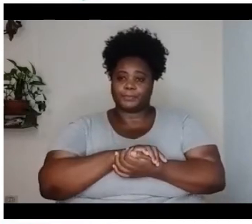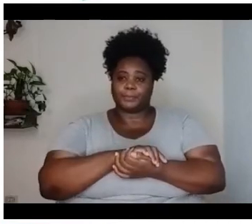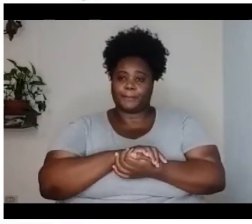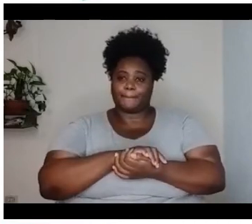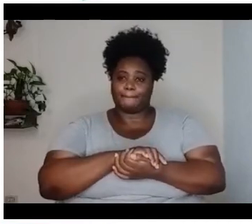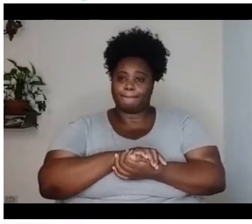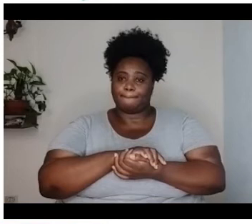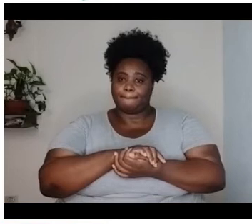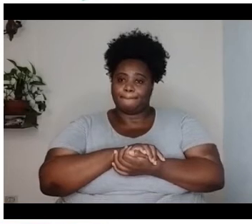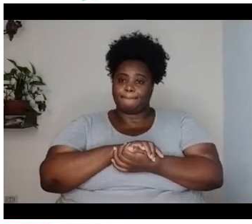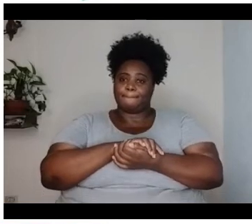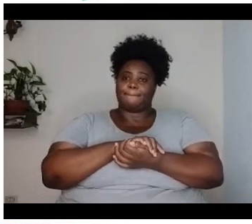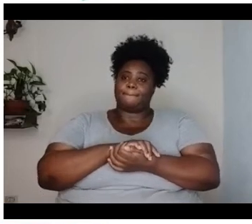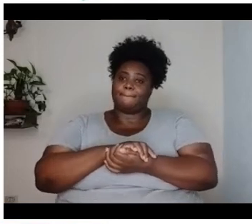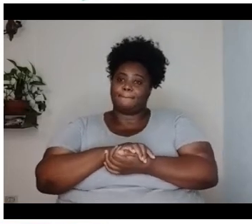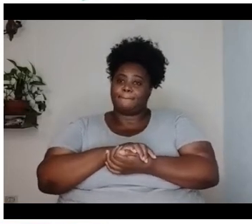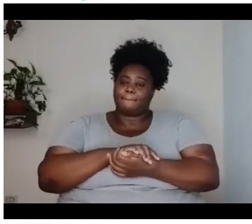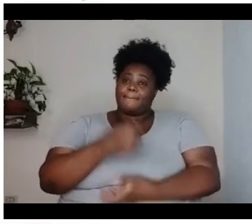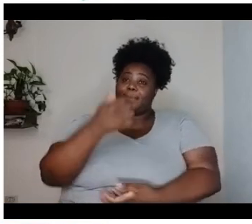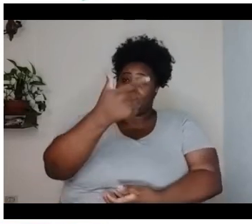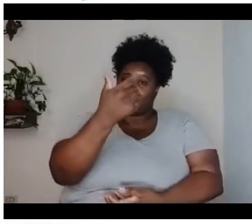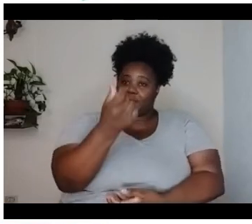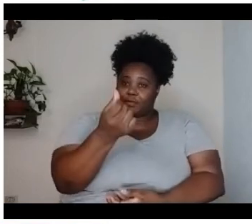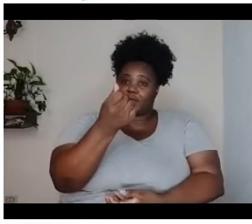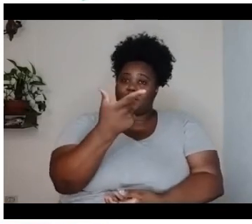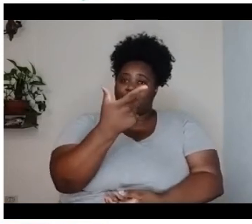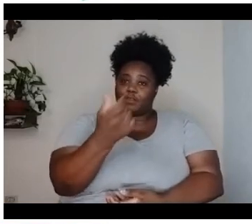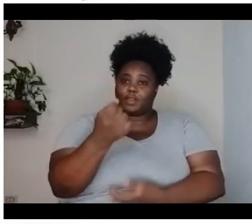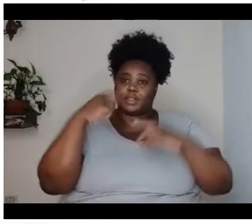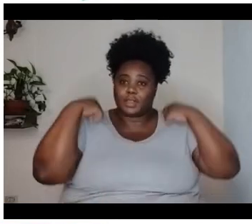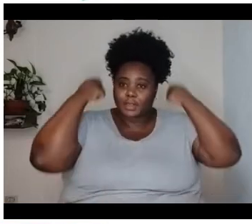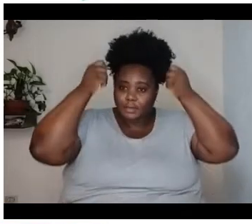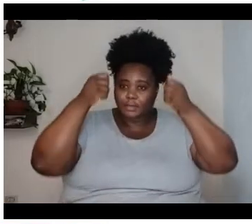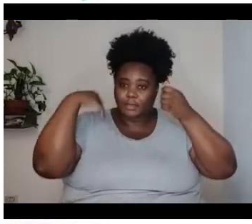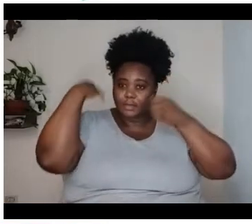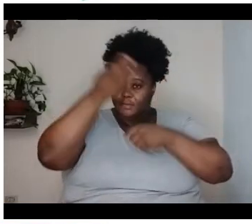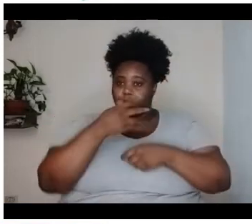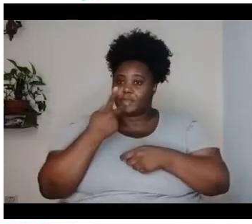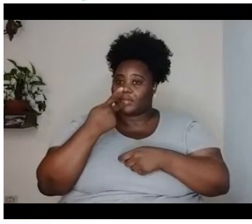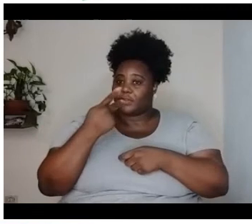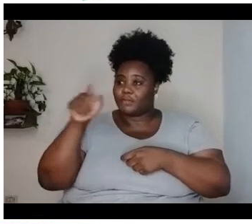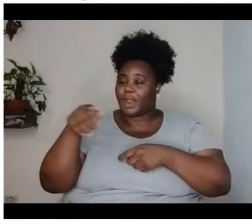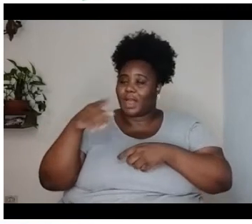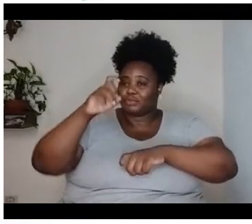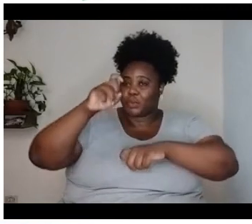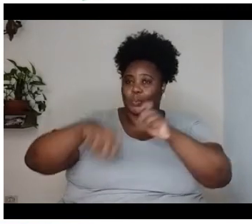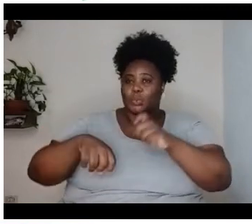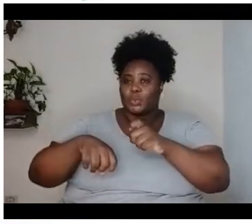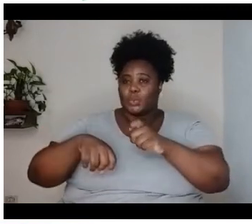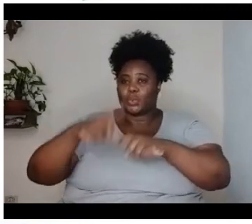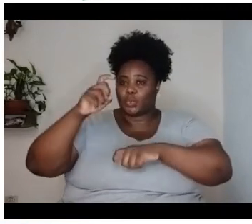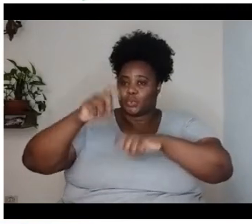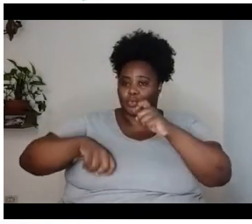que 26 freiras em Roma tinham denunciado um